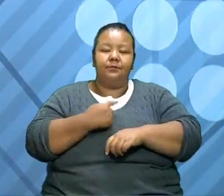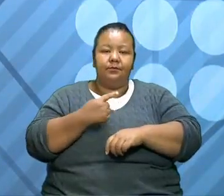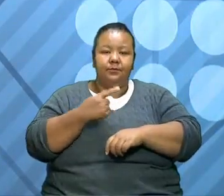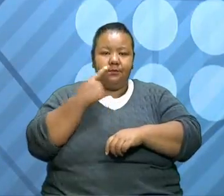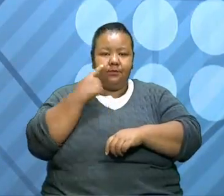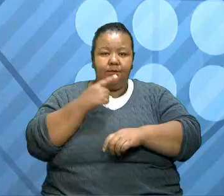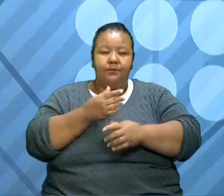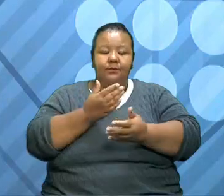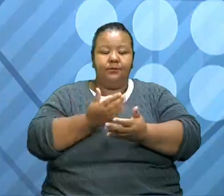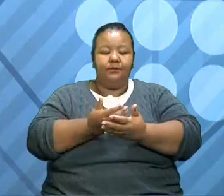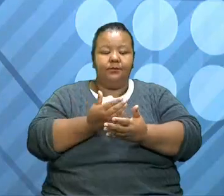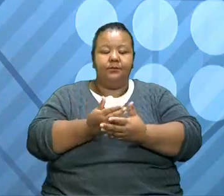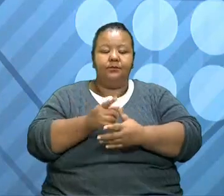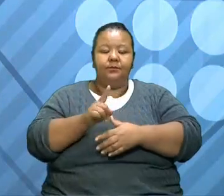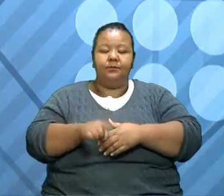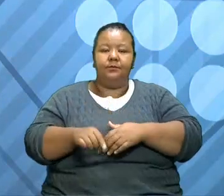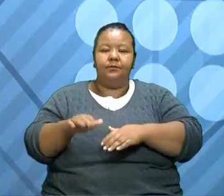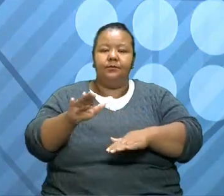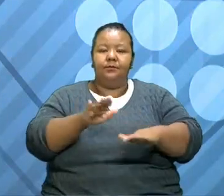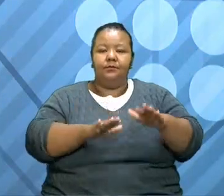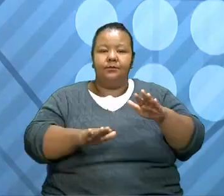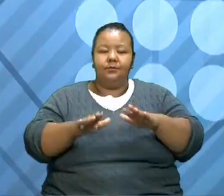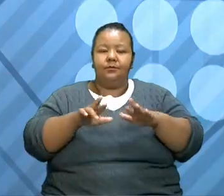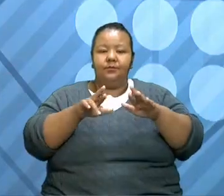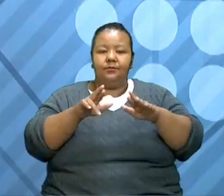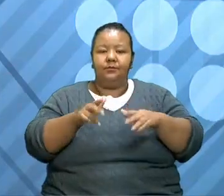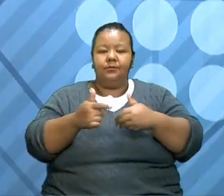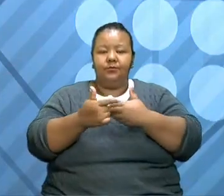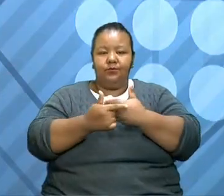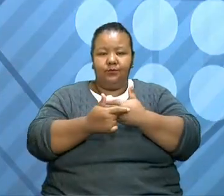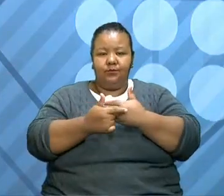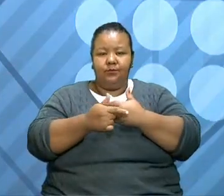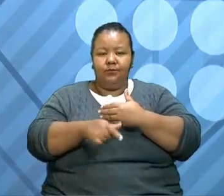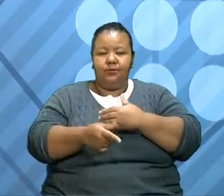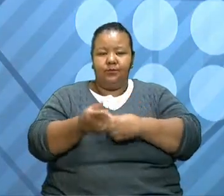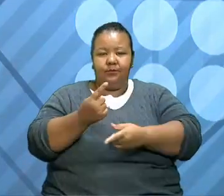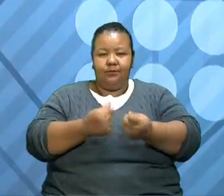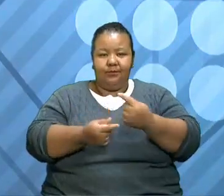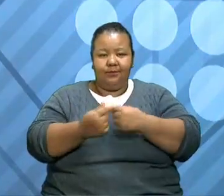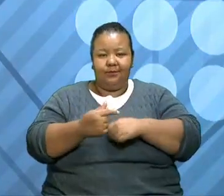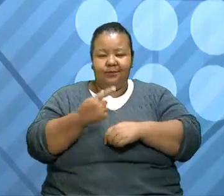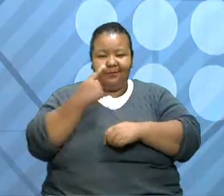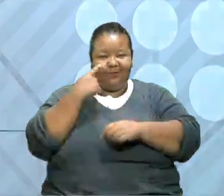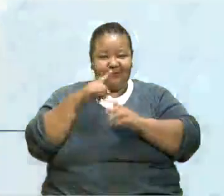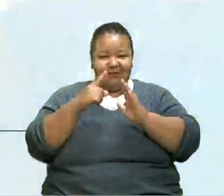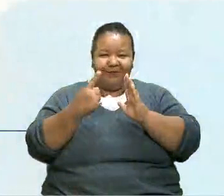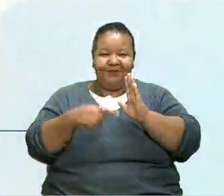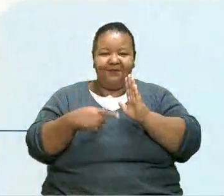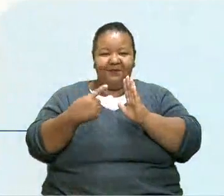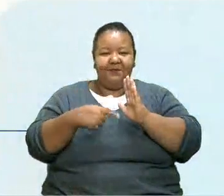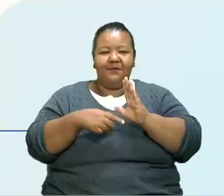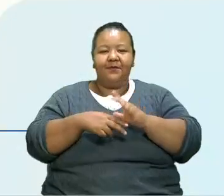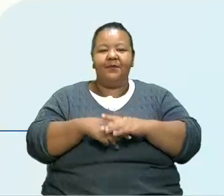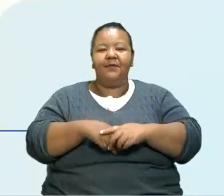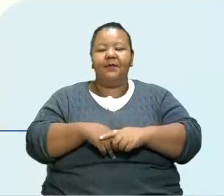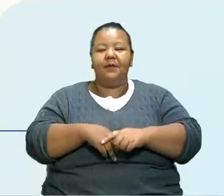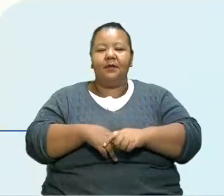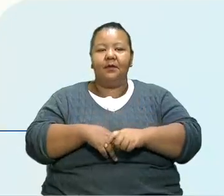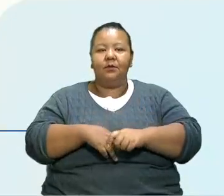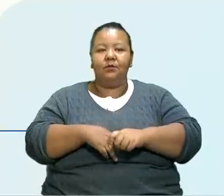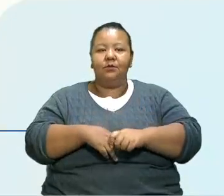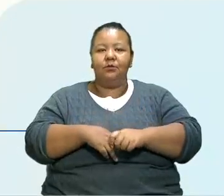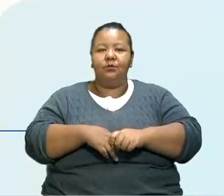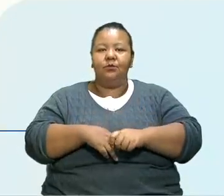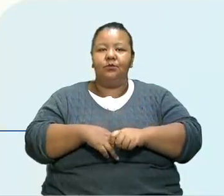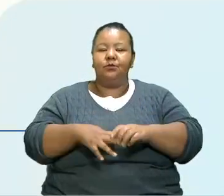abordar, então, é organização como função administrativa. Vamos ver as diretrizes dessa função? A